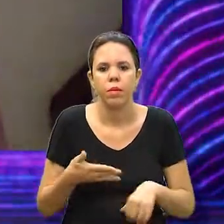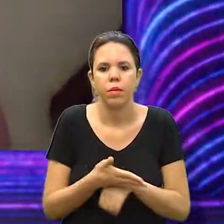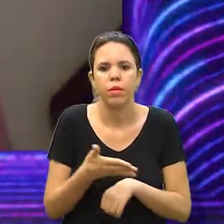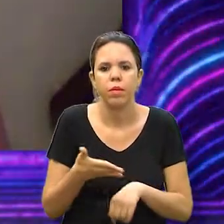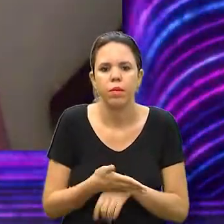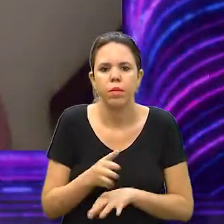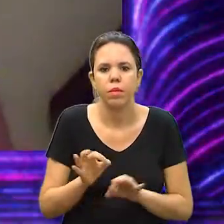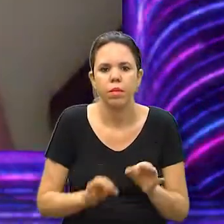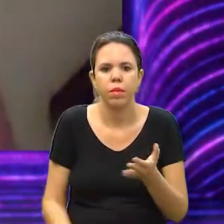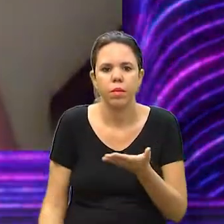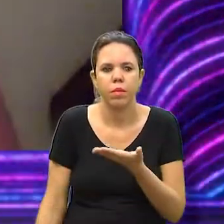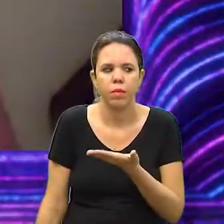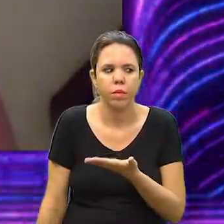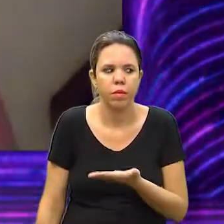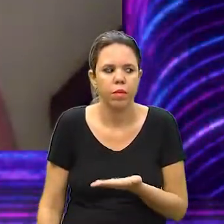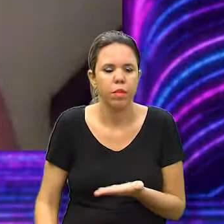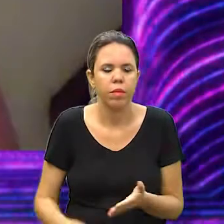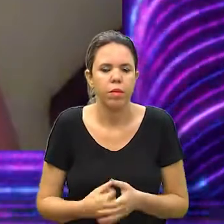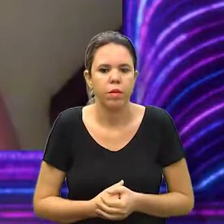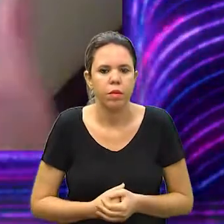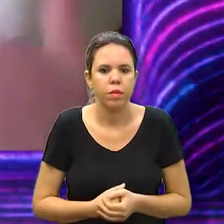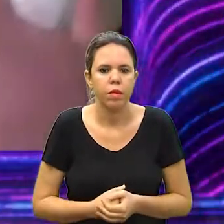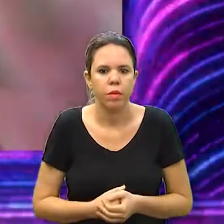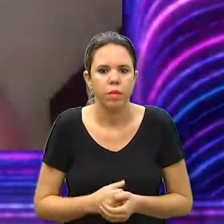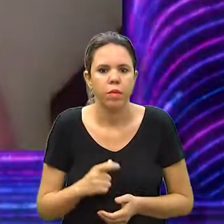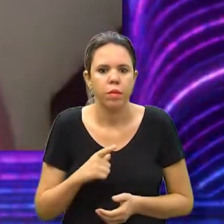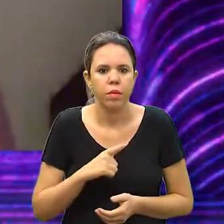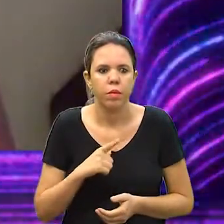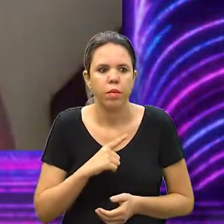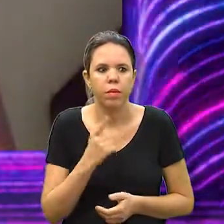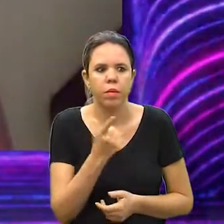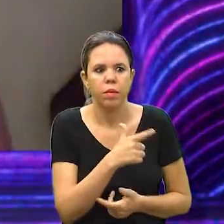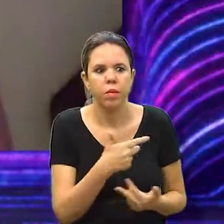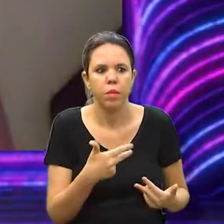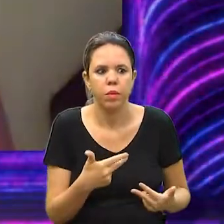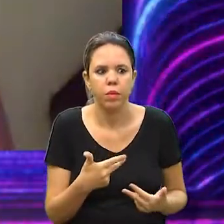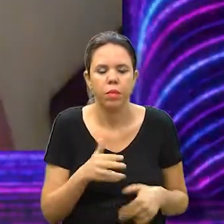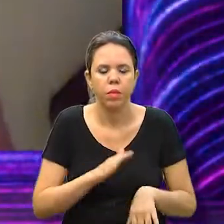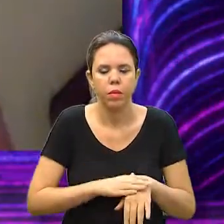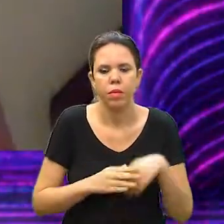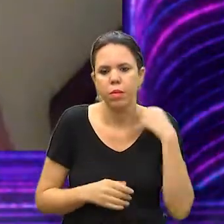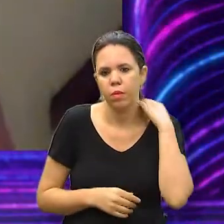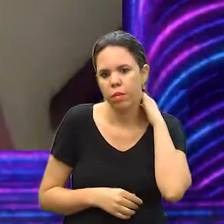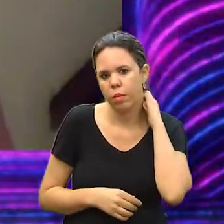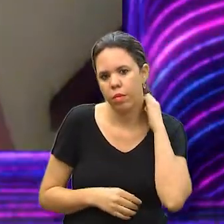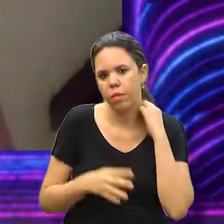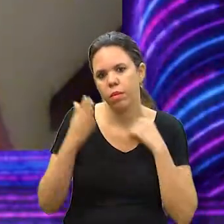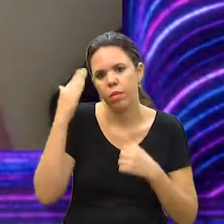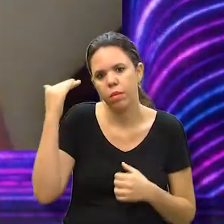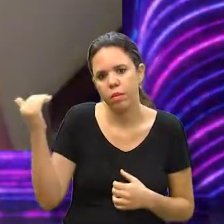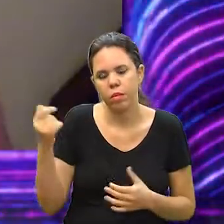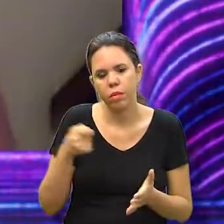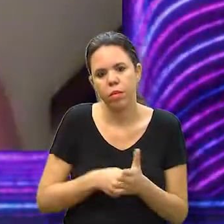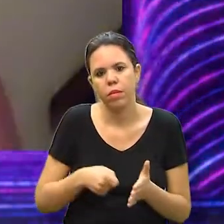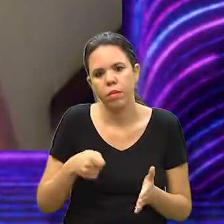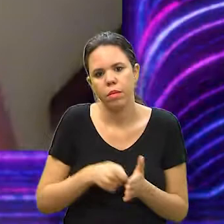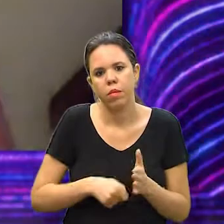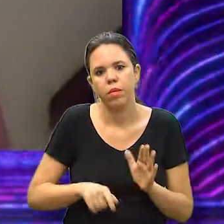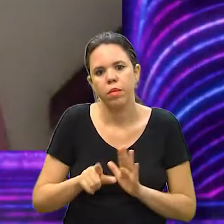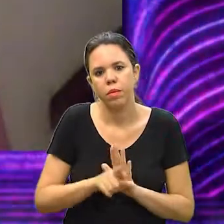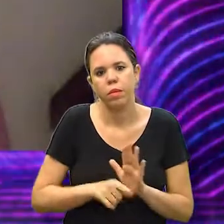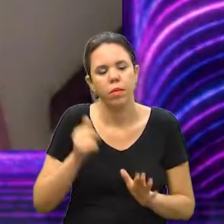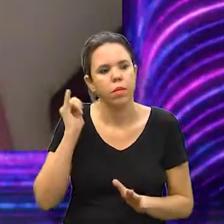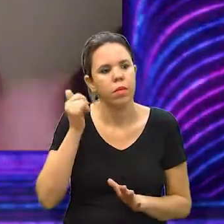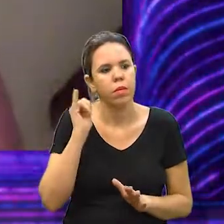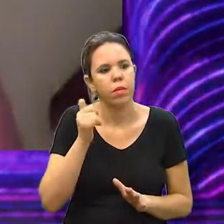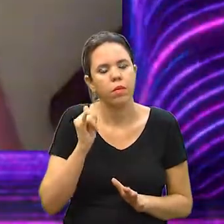coleção Sombra. Essa coleção Sombra, ela tem outros autores também muito conhecidos que se dedicam às narrativas